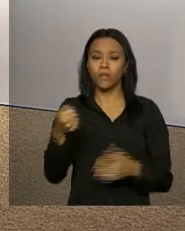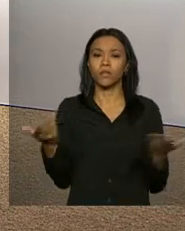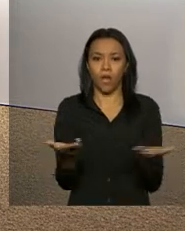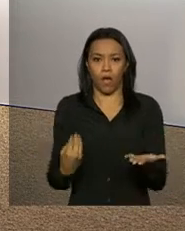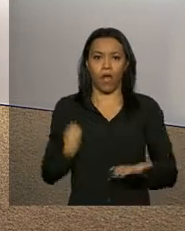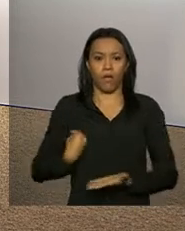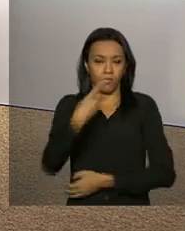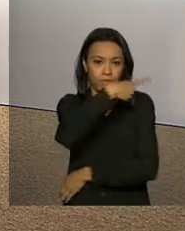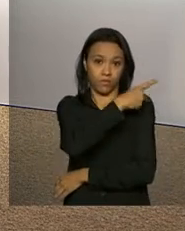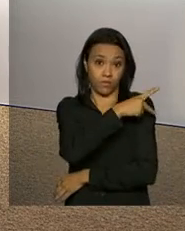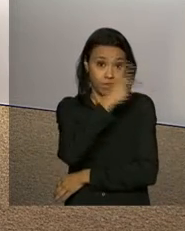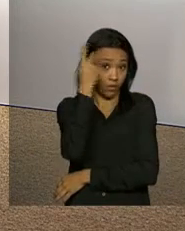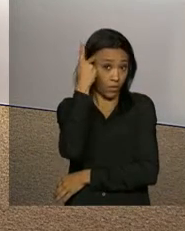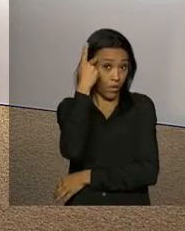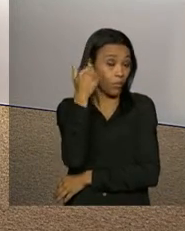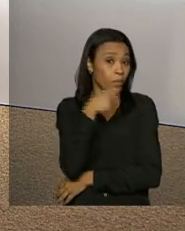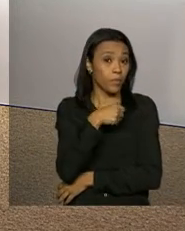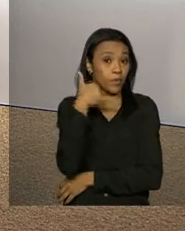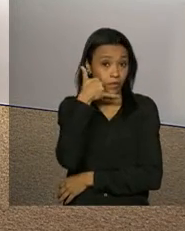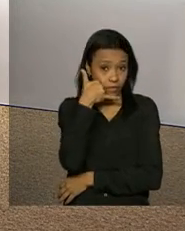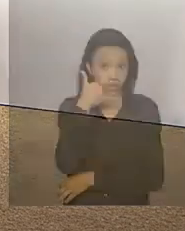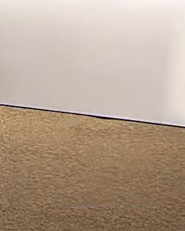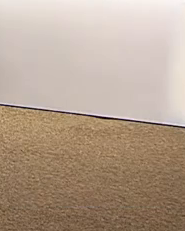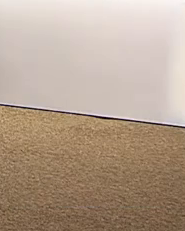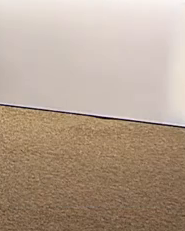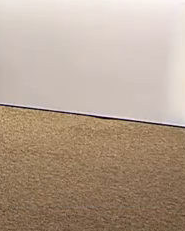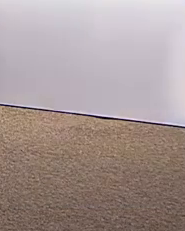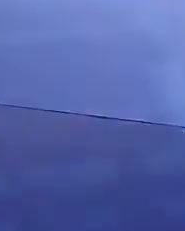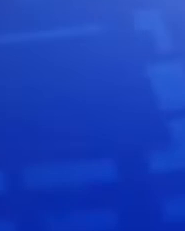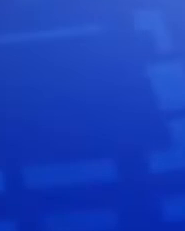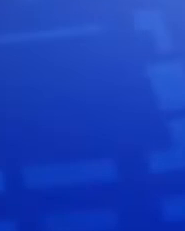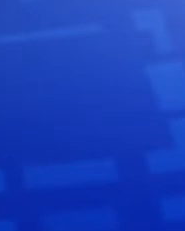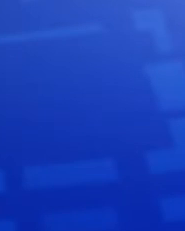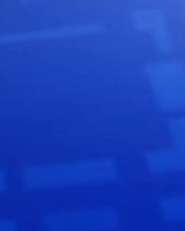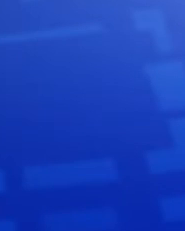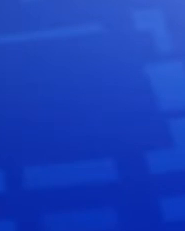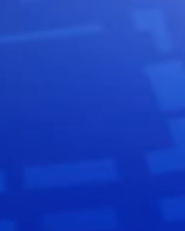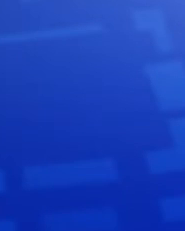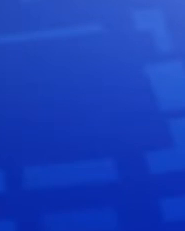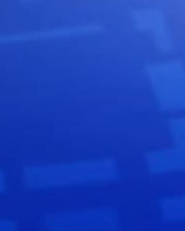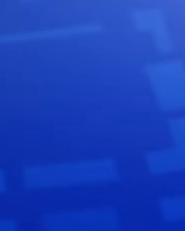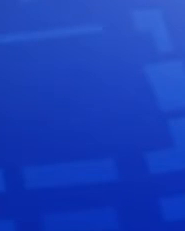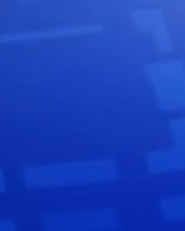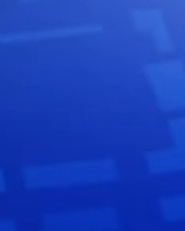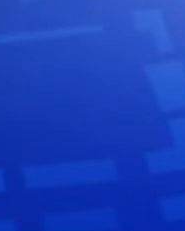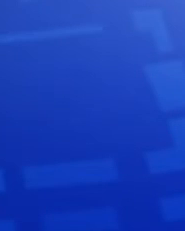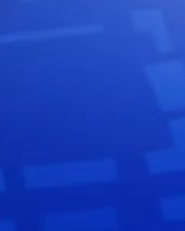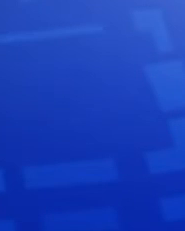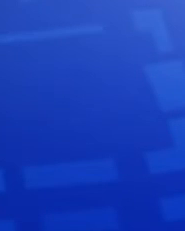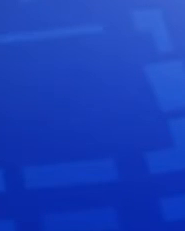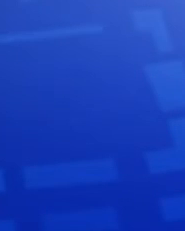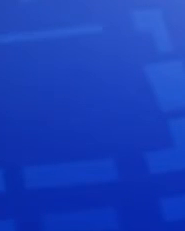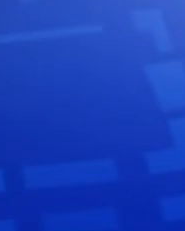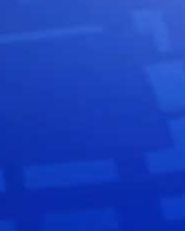Paulo. Nós vamos falar com ela agora por telefone. Luana. Oi, Renata. Nós estamos em Santana, na zona norte de